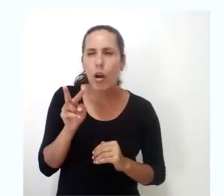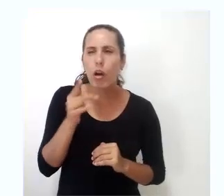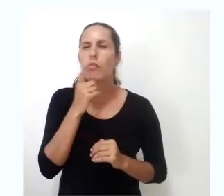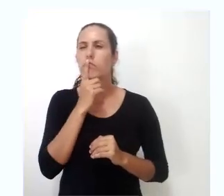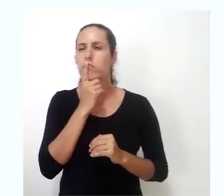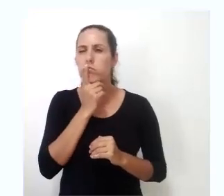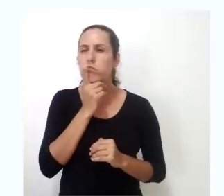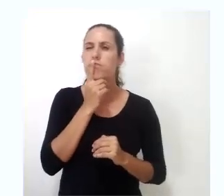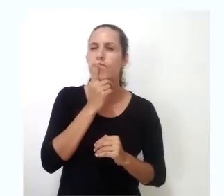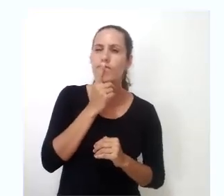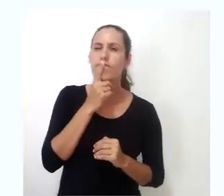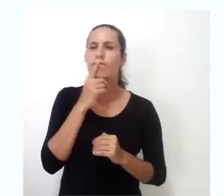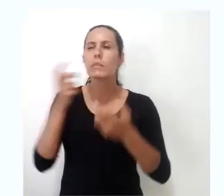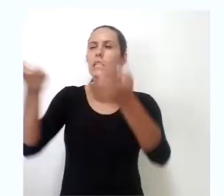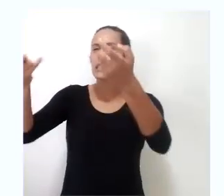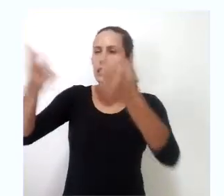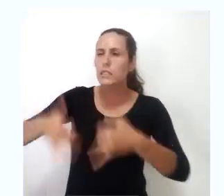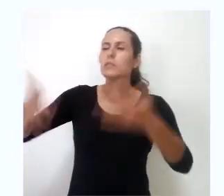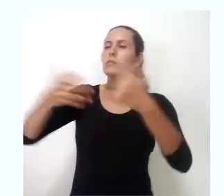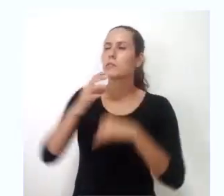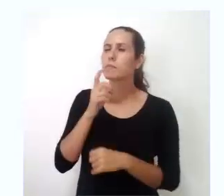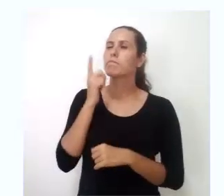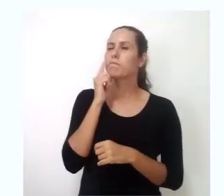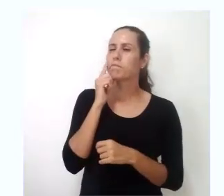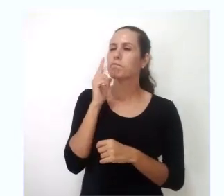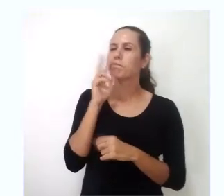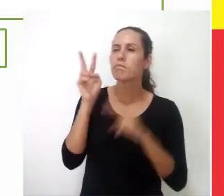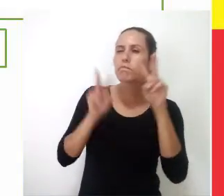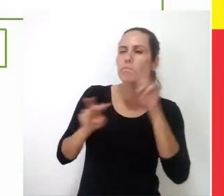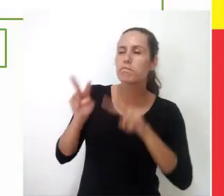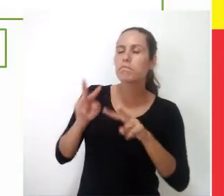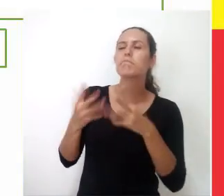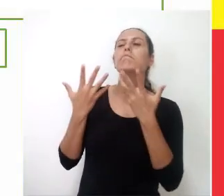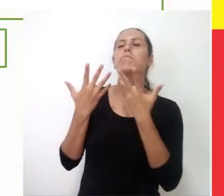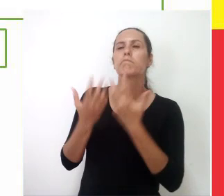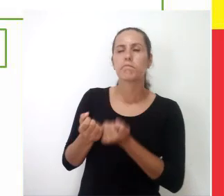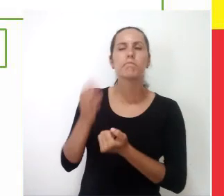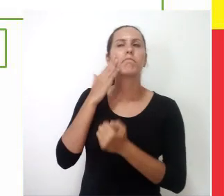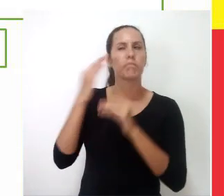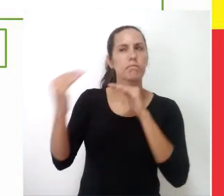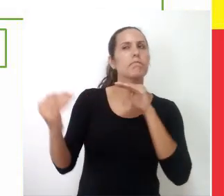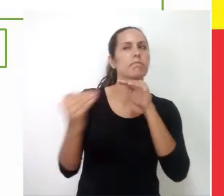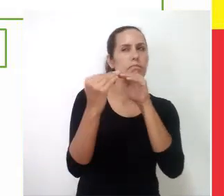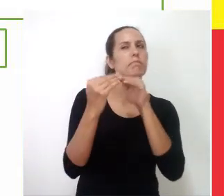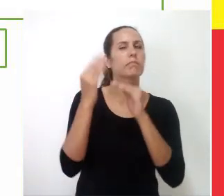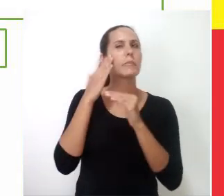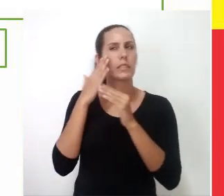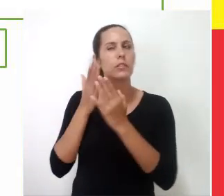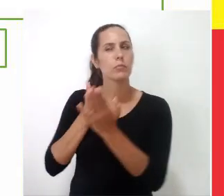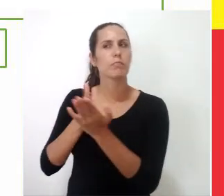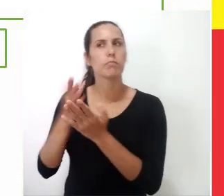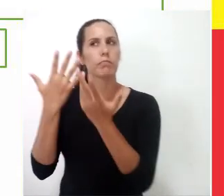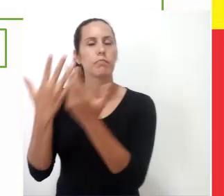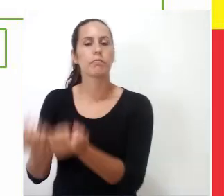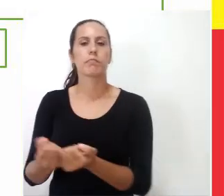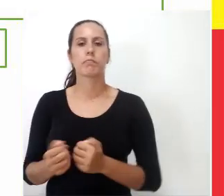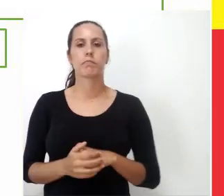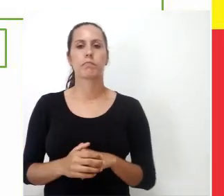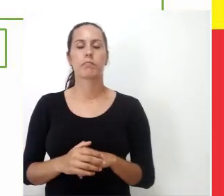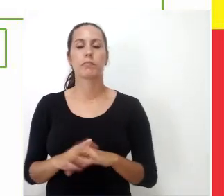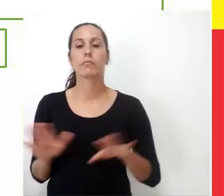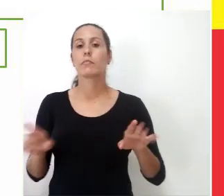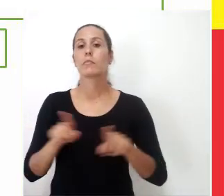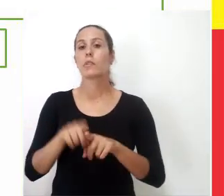pessoas entendam e aceitem a sua ideia. Então veja só aqui, nós temos um exemplo muito claro, como está na tela,